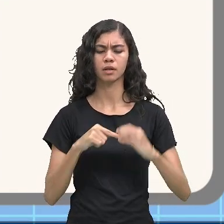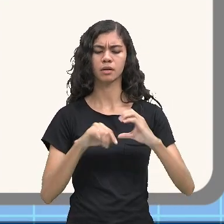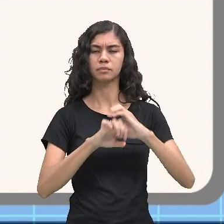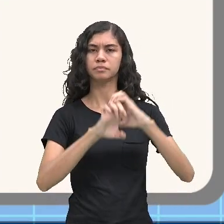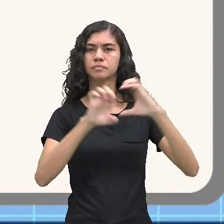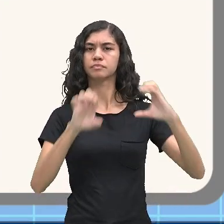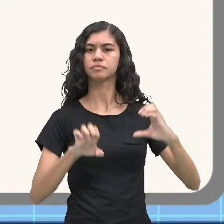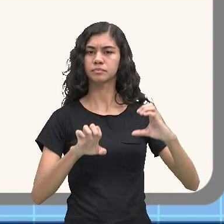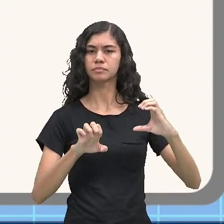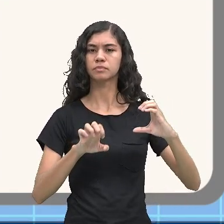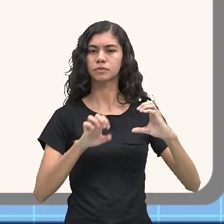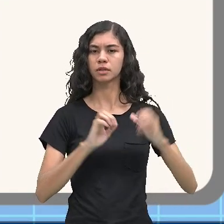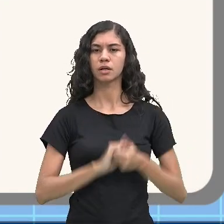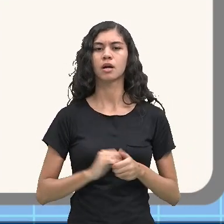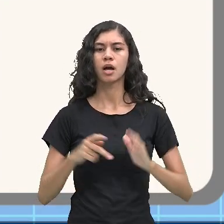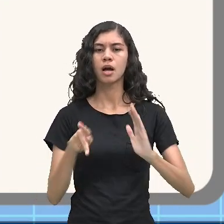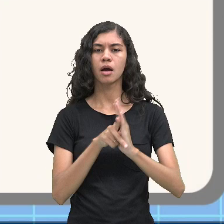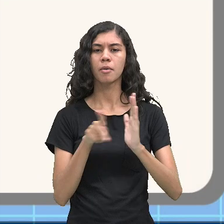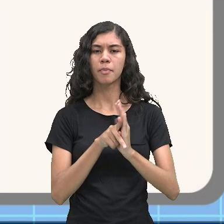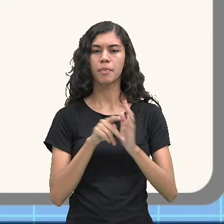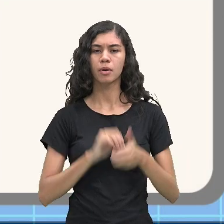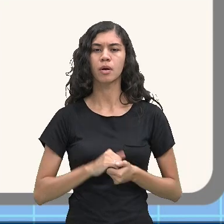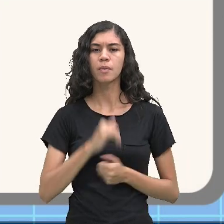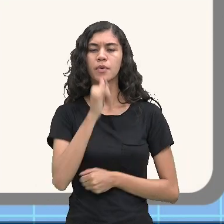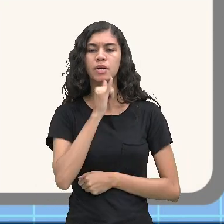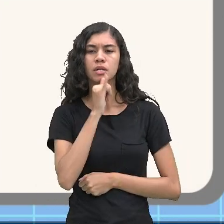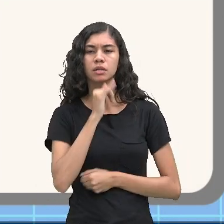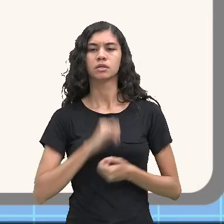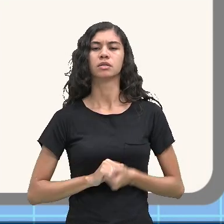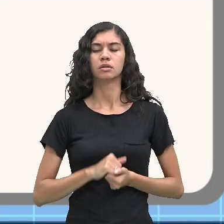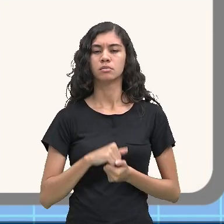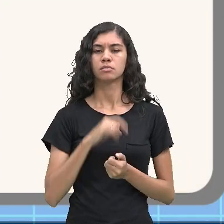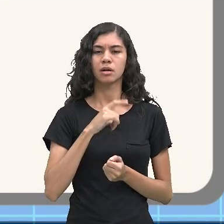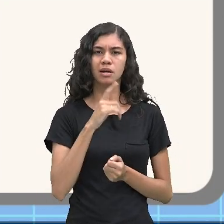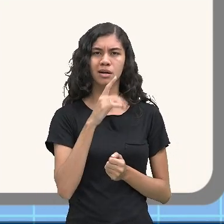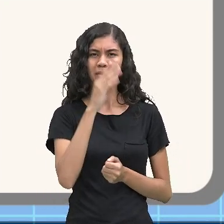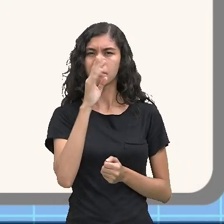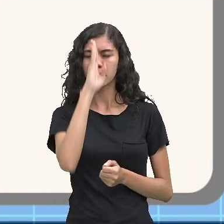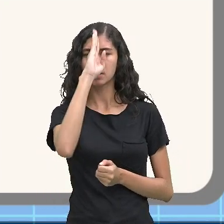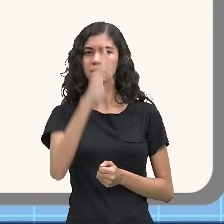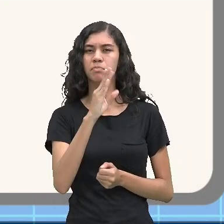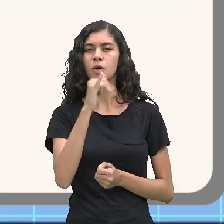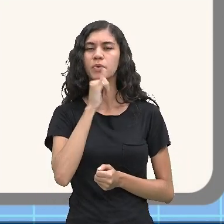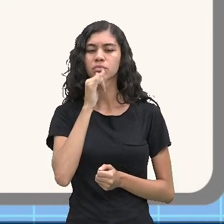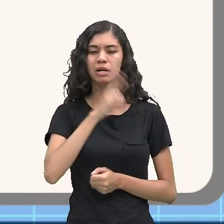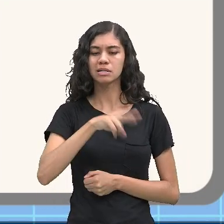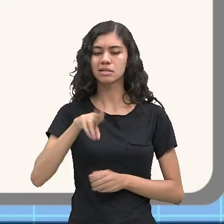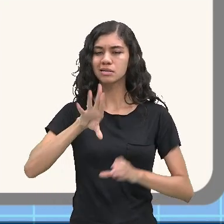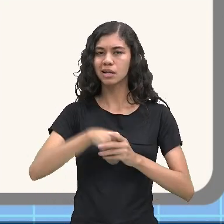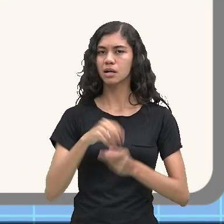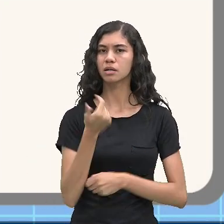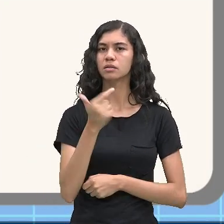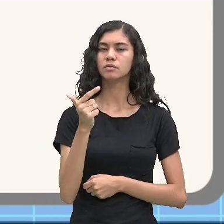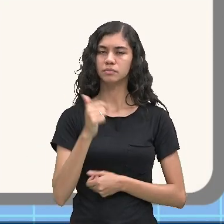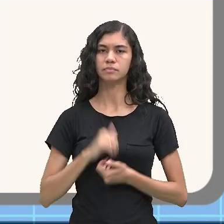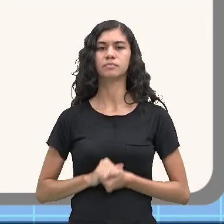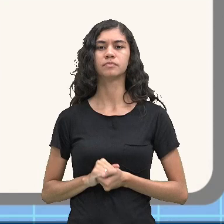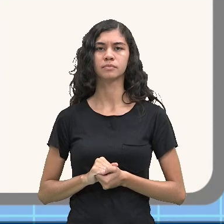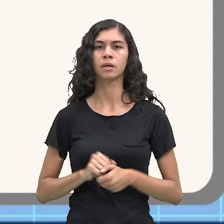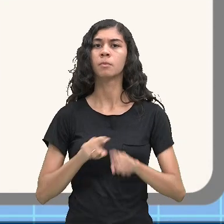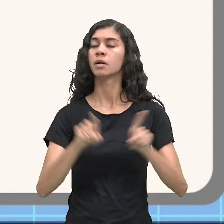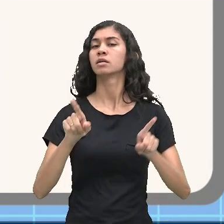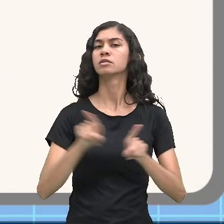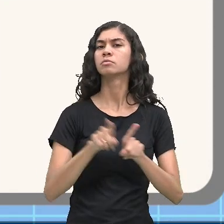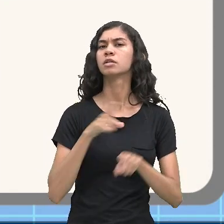a DDP nos terminais de um gerador ideal, aquele que não tem resistência interna, tá certo? Mas também tem